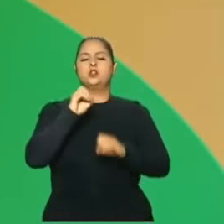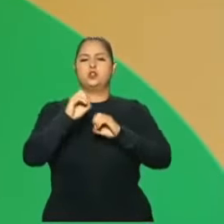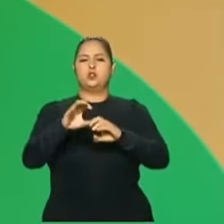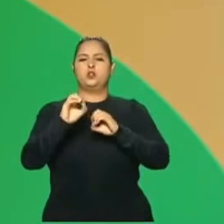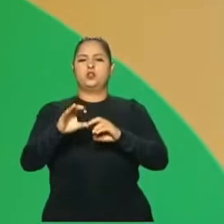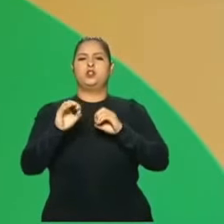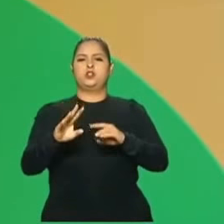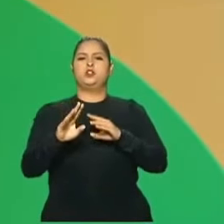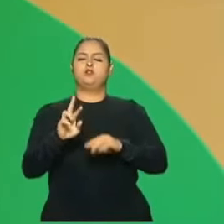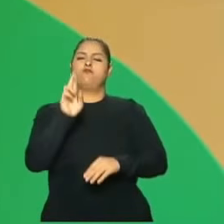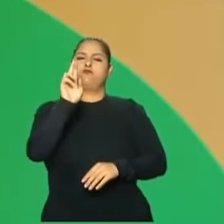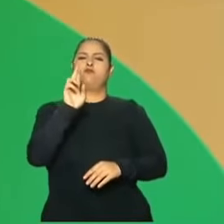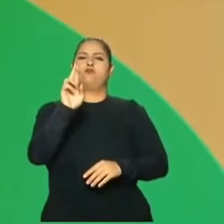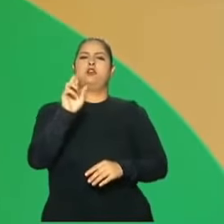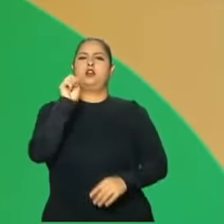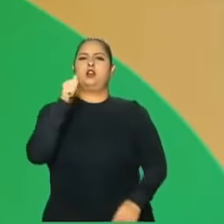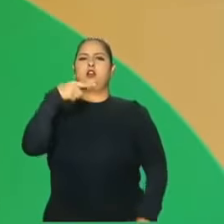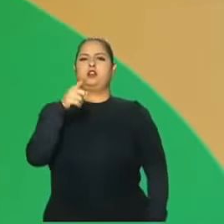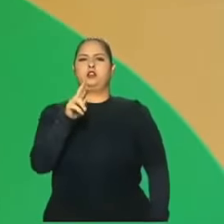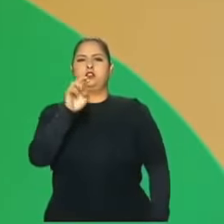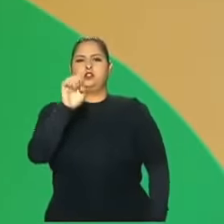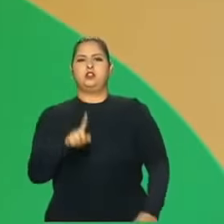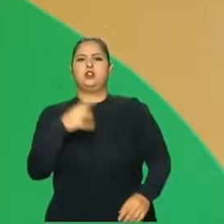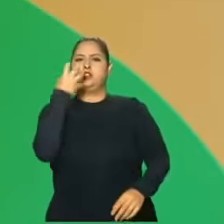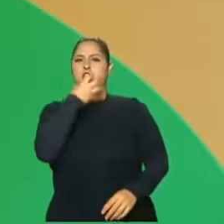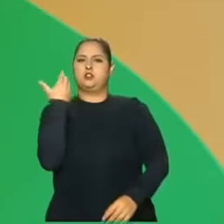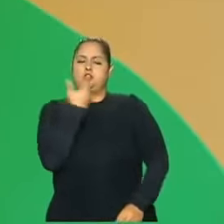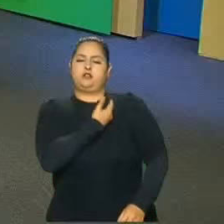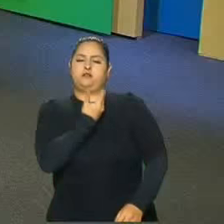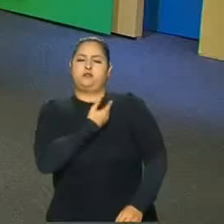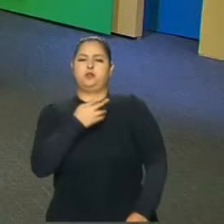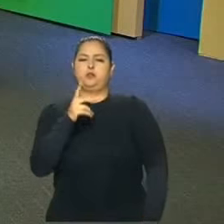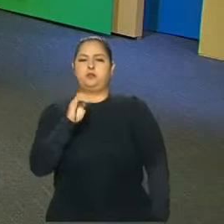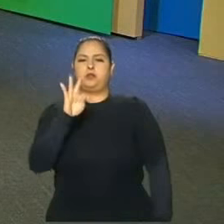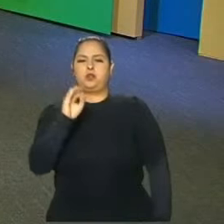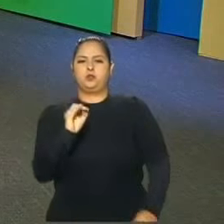André Amaral, cantando de Zé Zuca, Amigos do Peito.